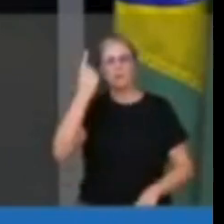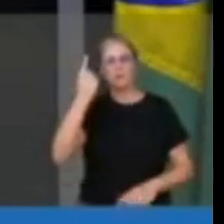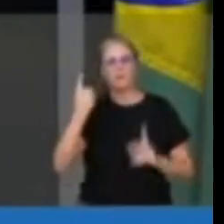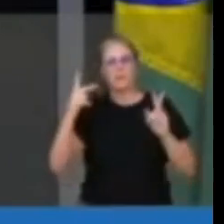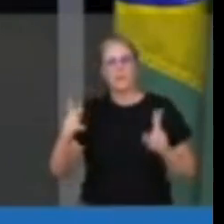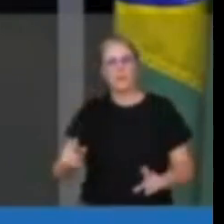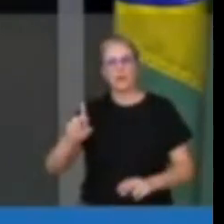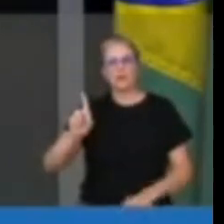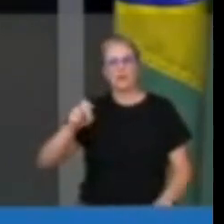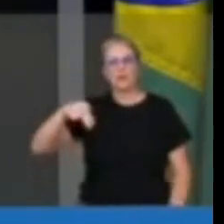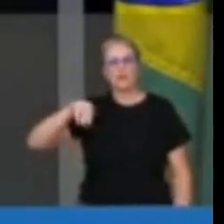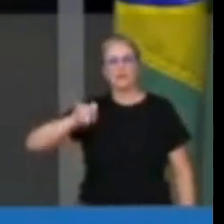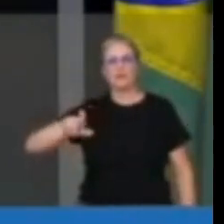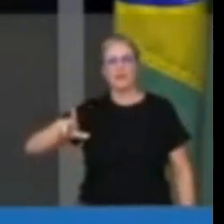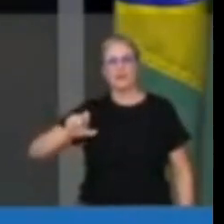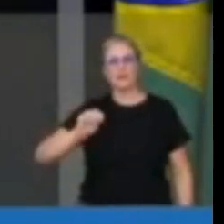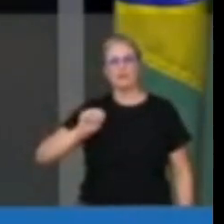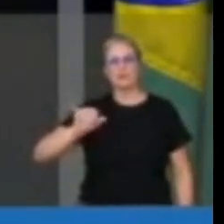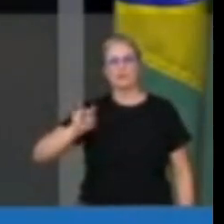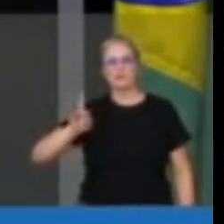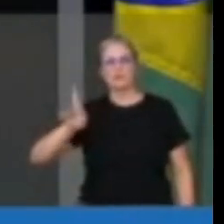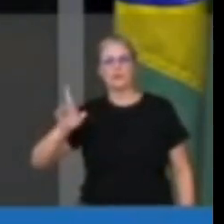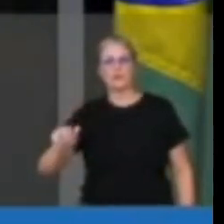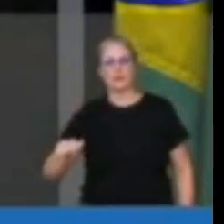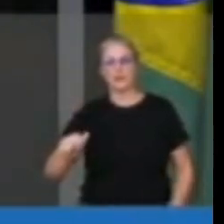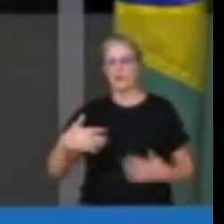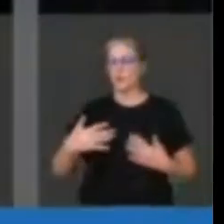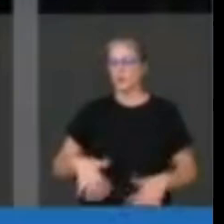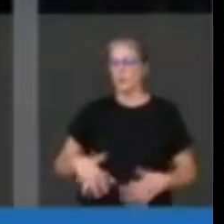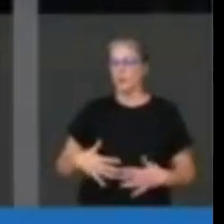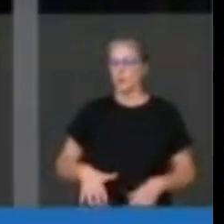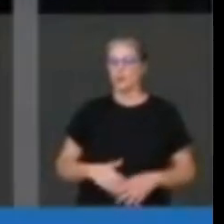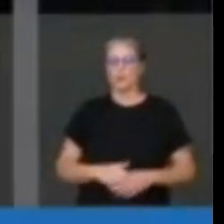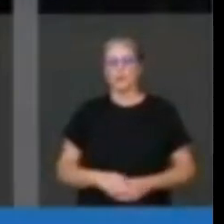a manifestação de Copacabana nós lembramos dos